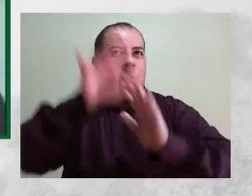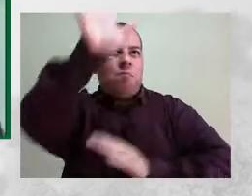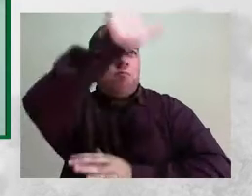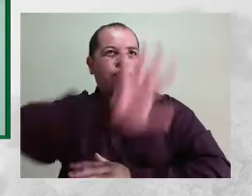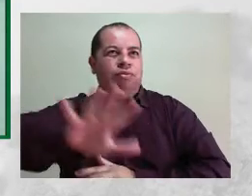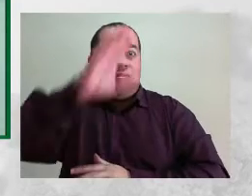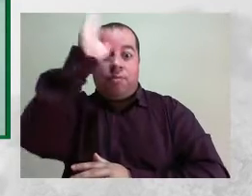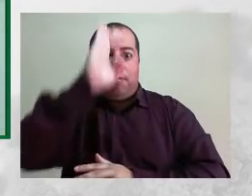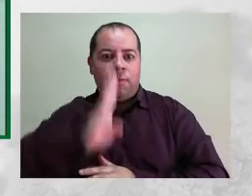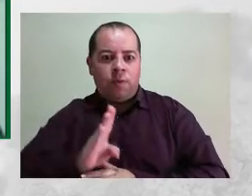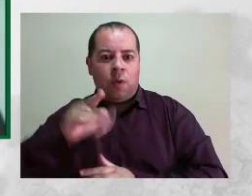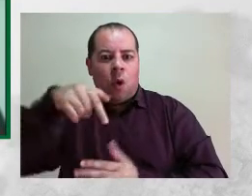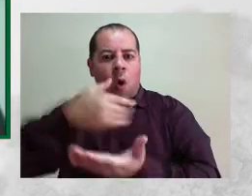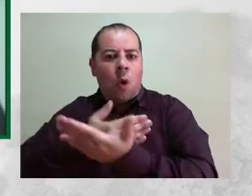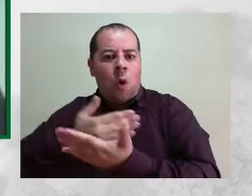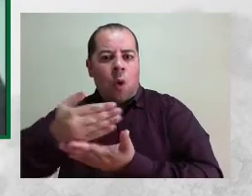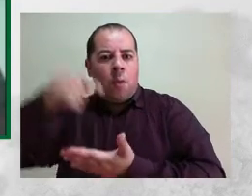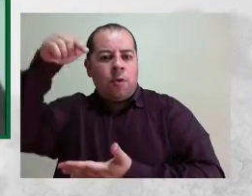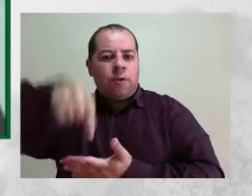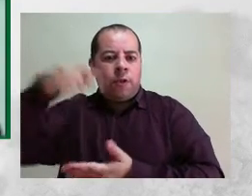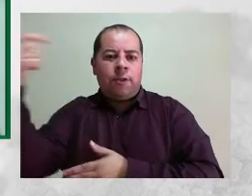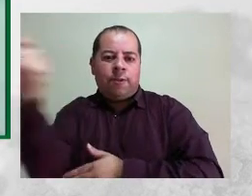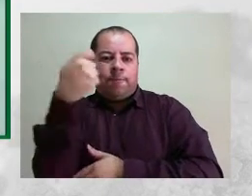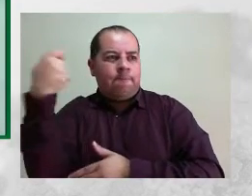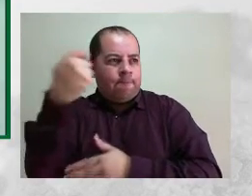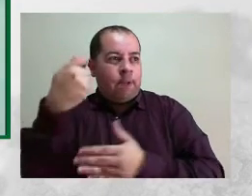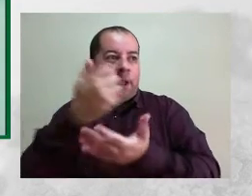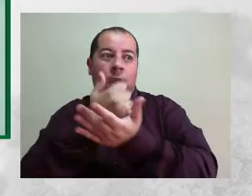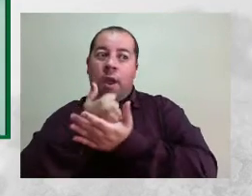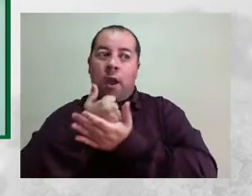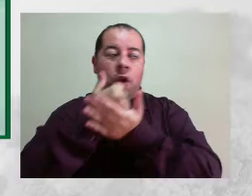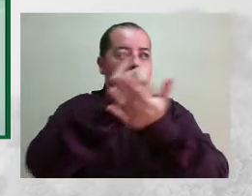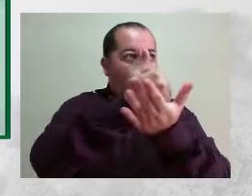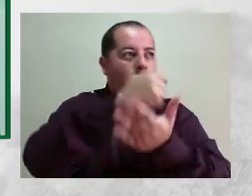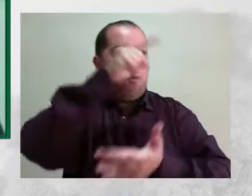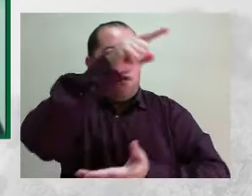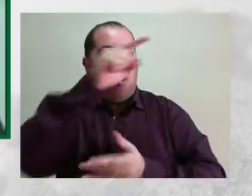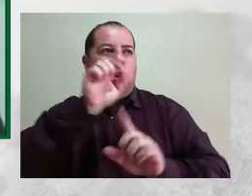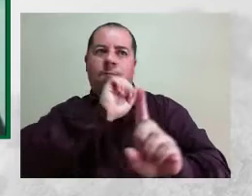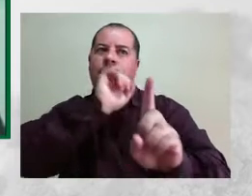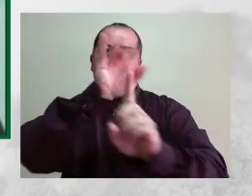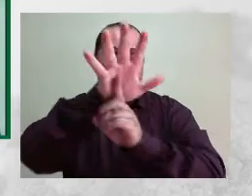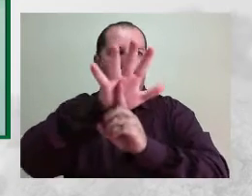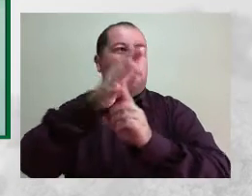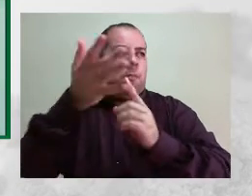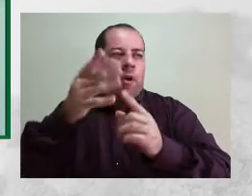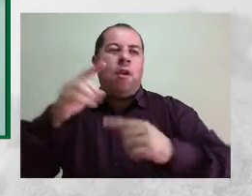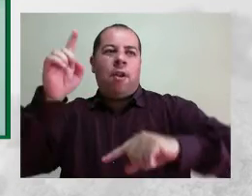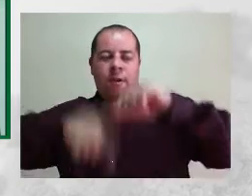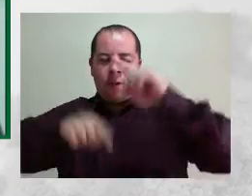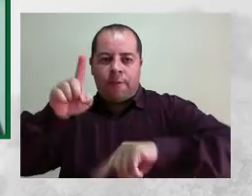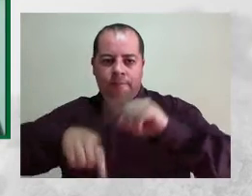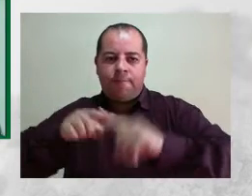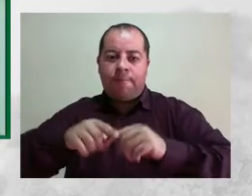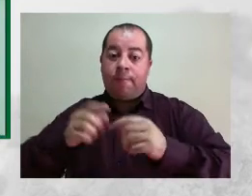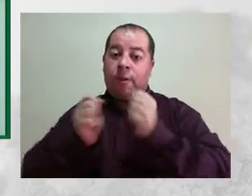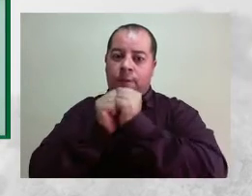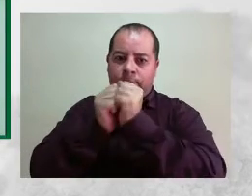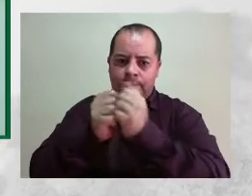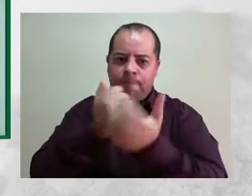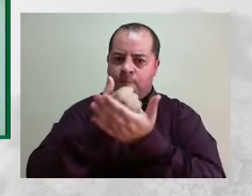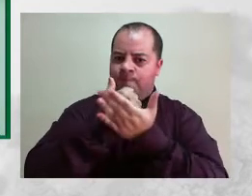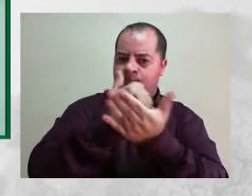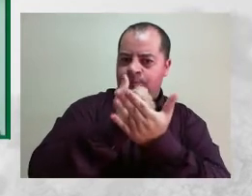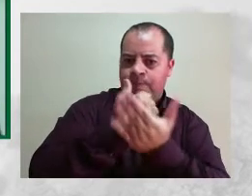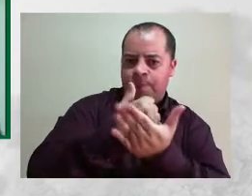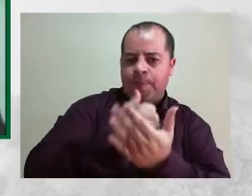no Brasil inteiro, mas que começou aqui no Rio Grande do Sul, uma pesquisa liderada pela Universidade Federal de Pelotas, e